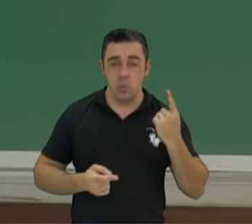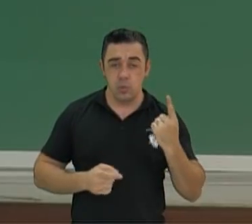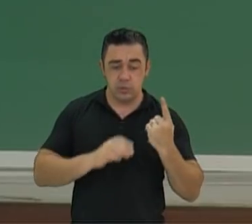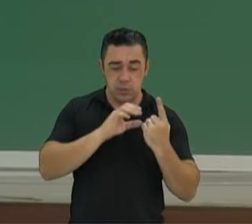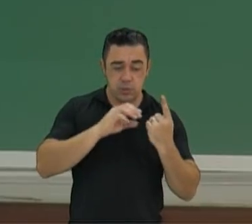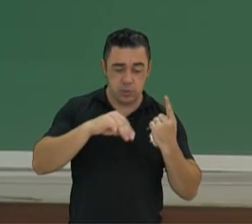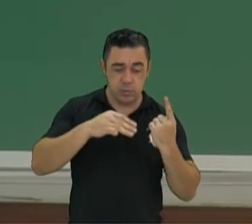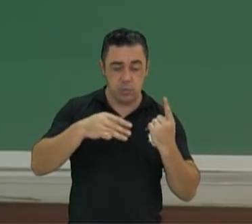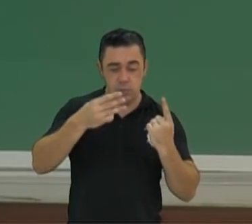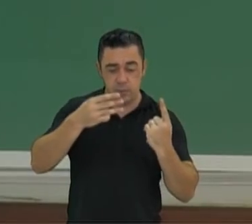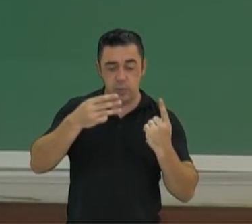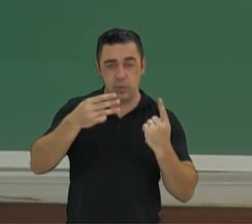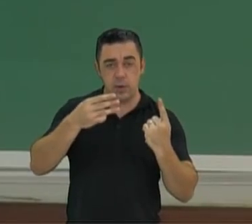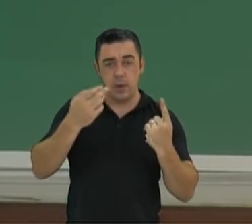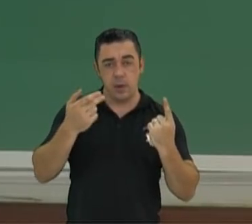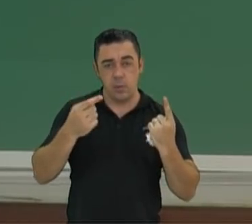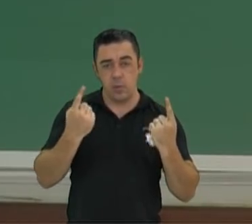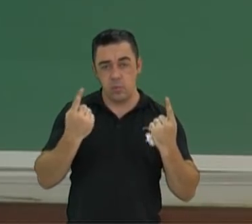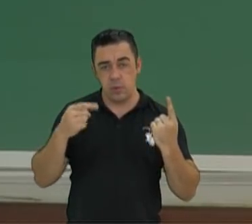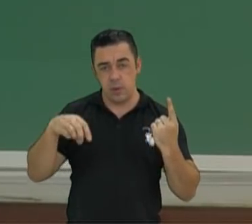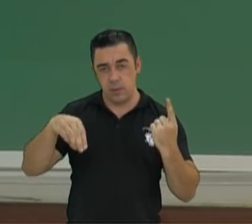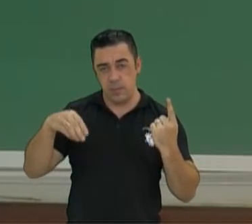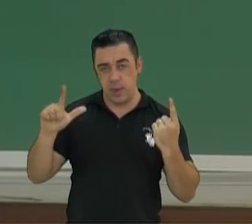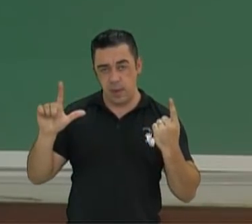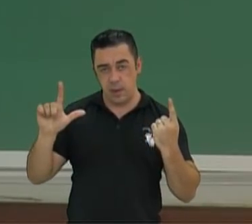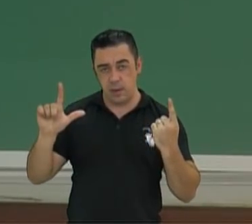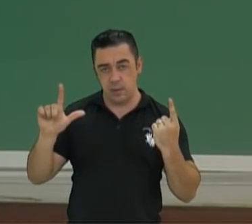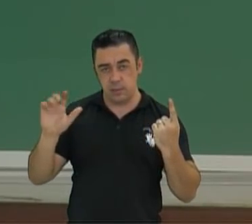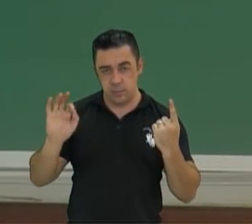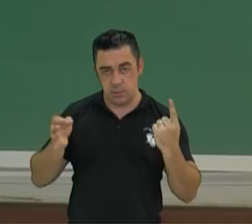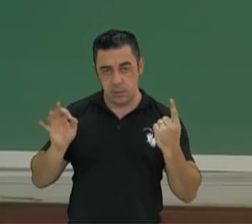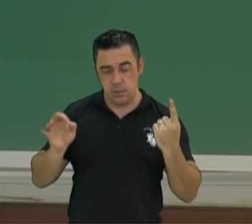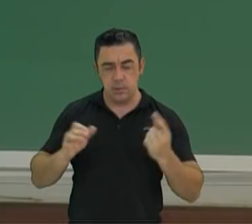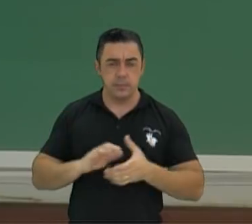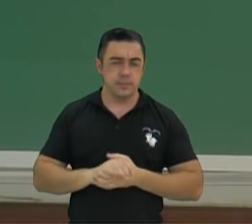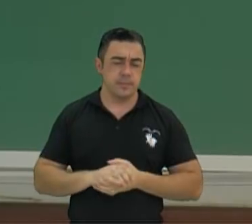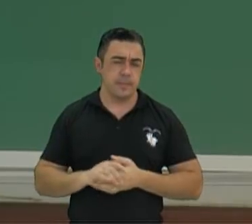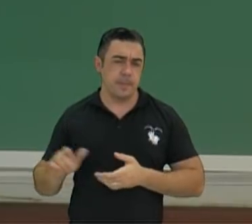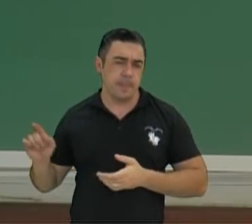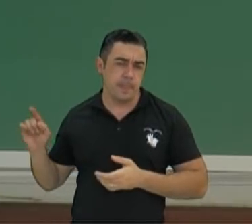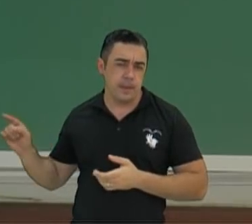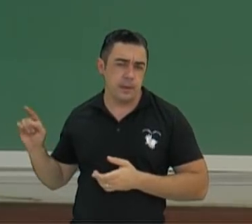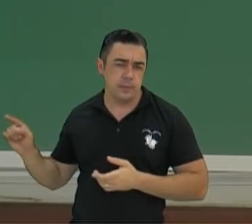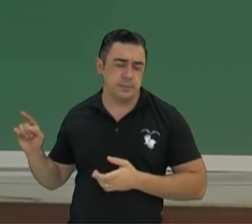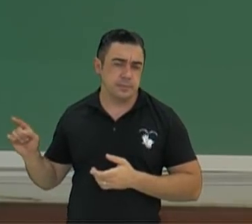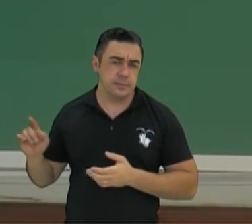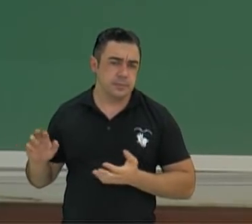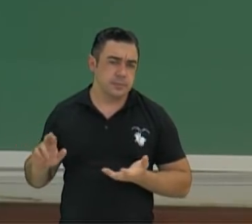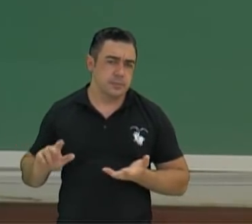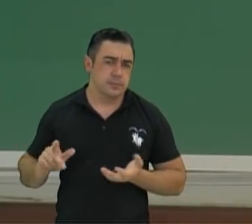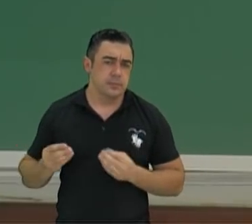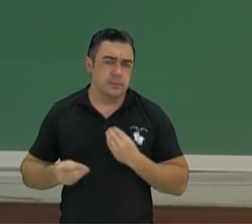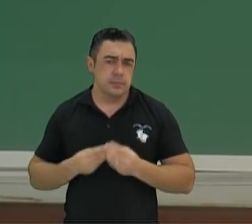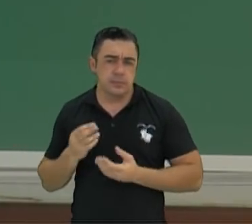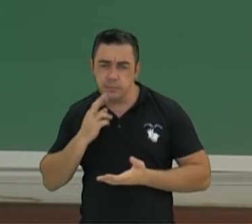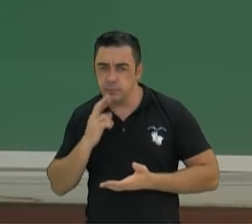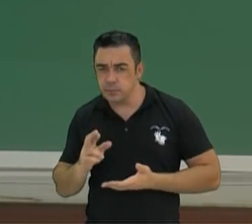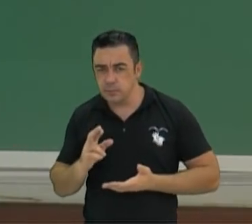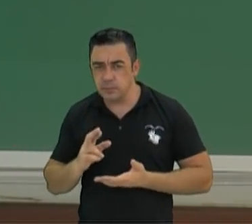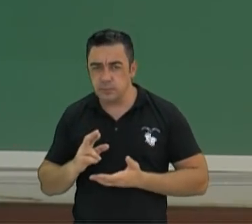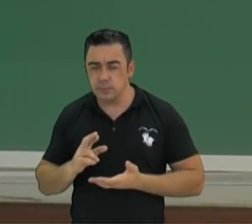1 centímetro cúbico é igual a 1 ml. Prof, quando o exercício não dá isso, o que a gente tem que